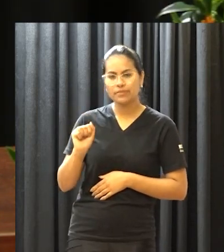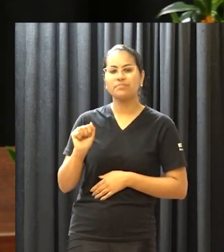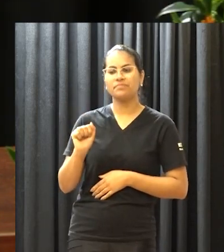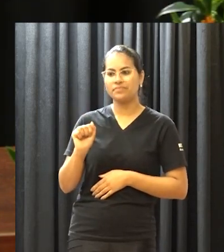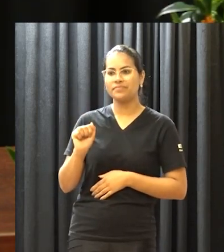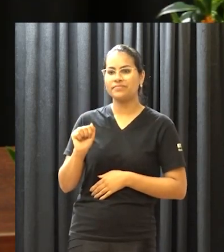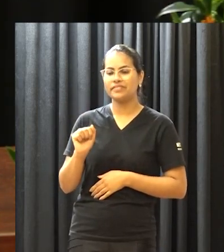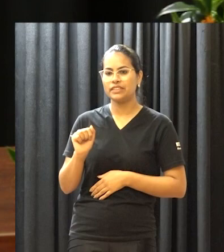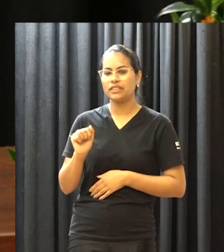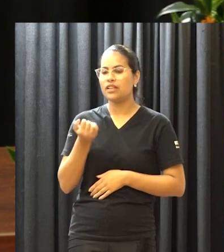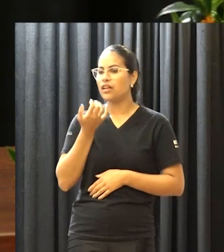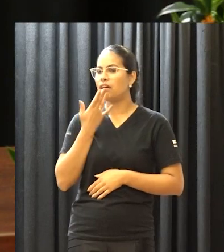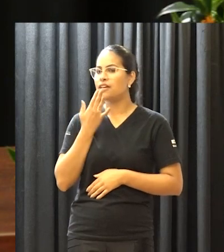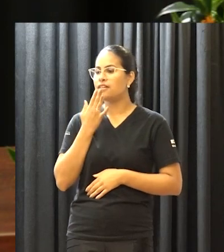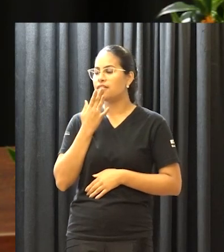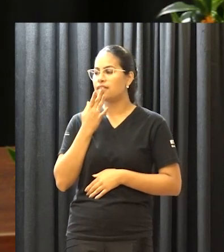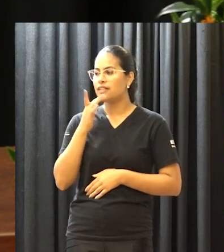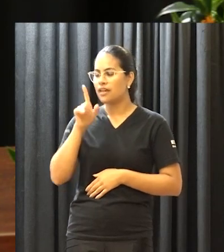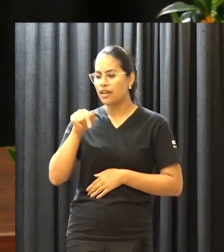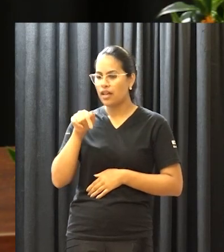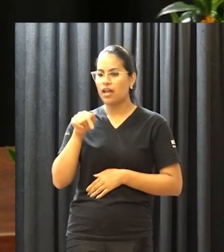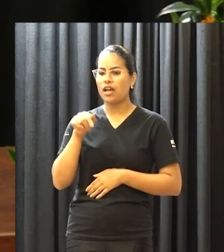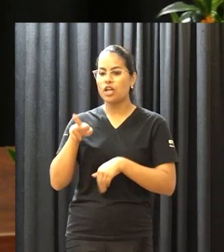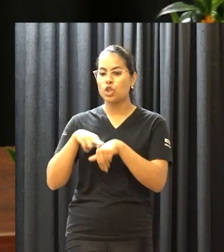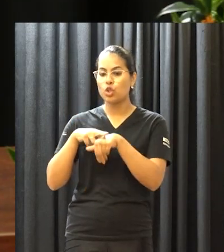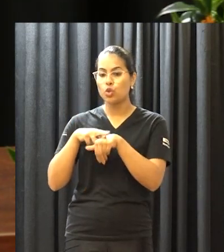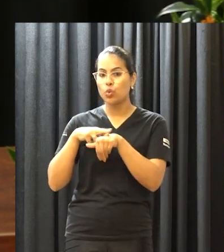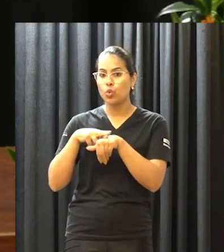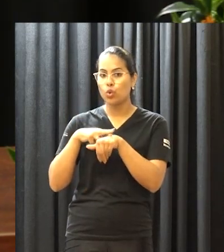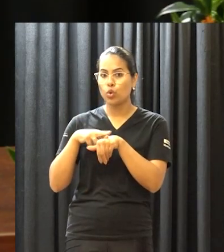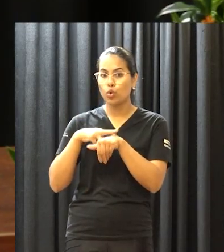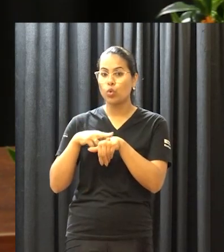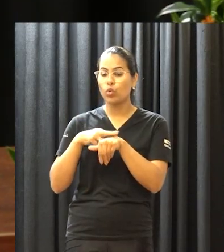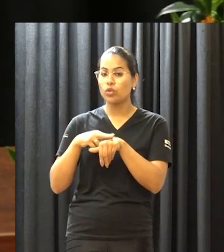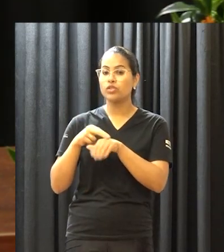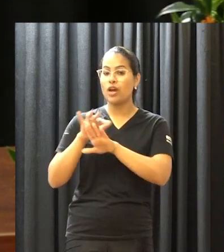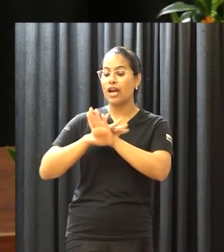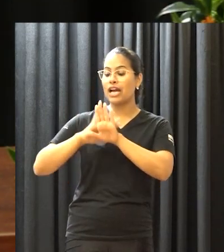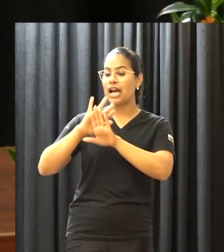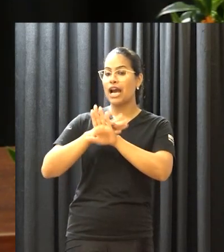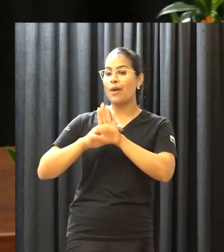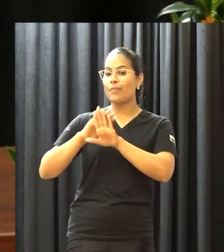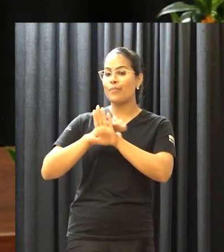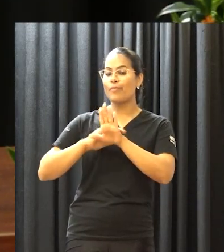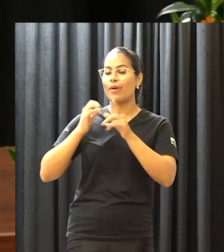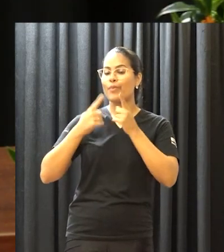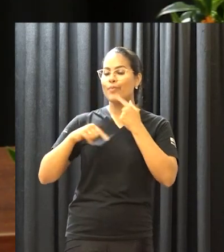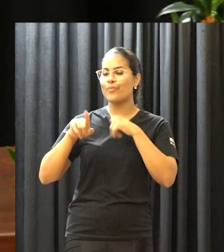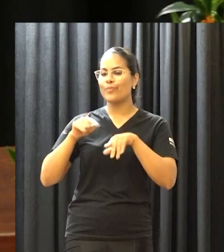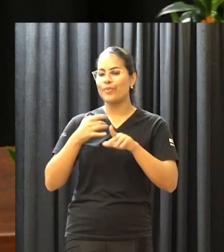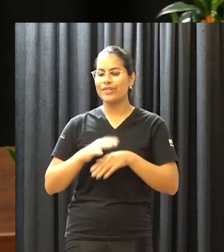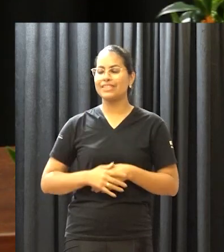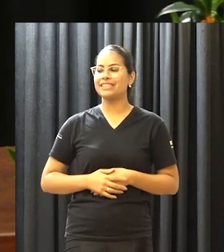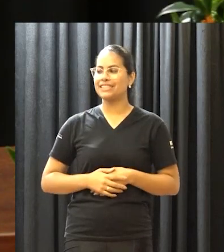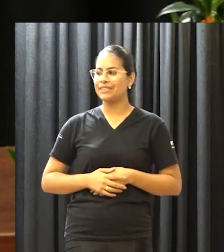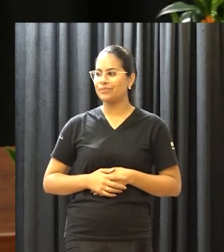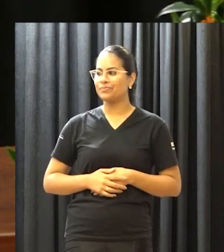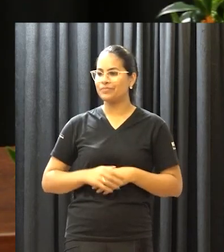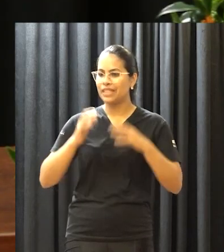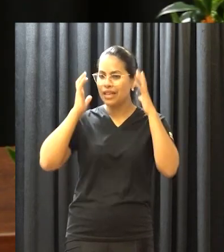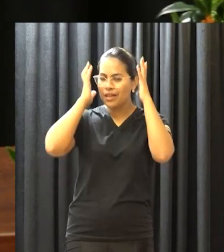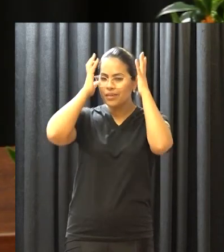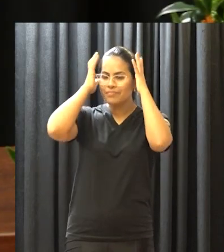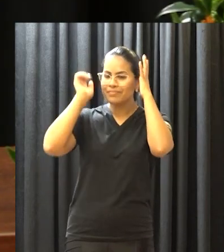nessa imagem são em roxo, é a capa da música. Célia é uma mulher branca, de cabelos curtos e negros, está vestindo